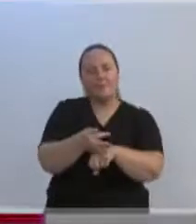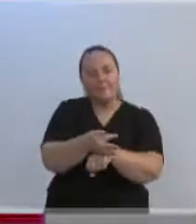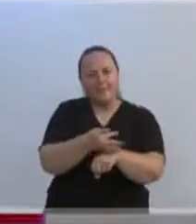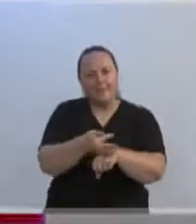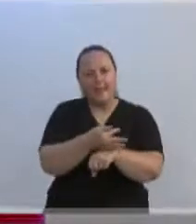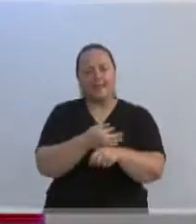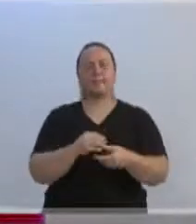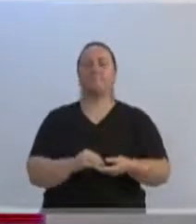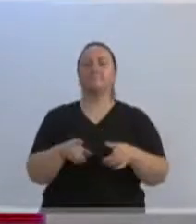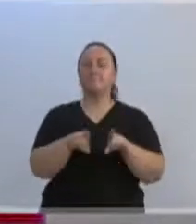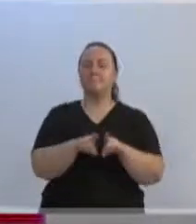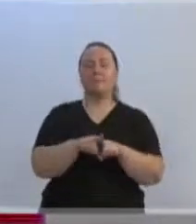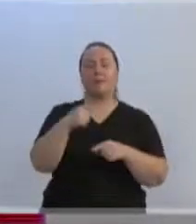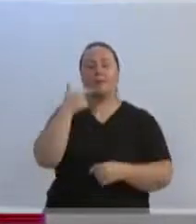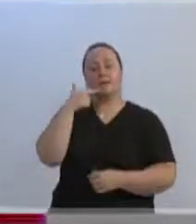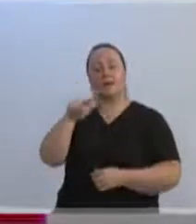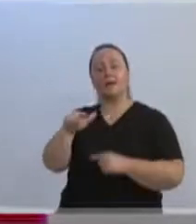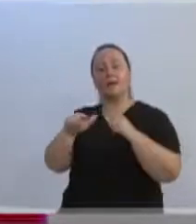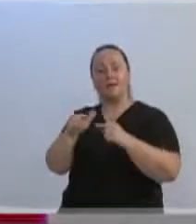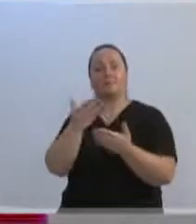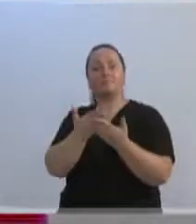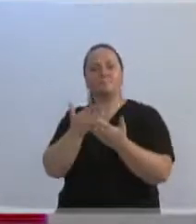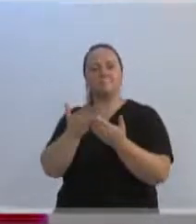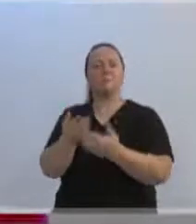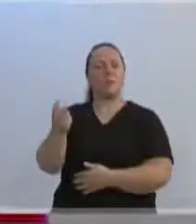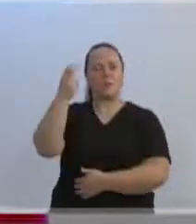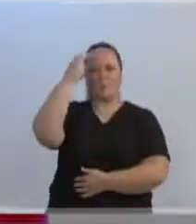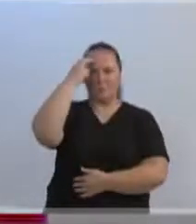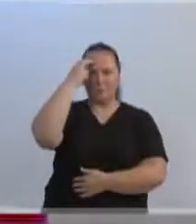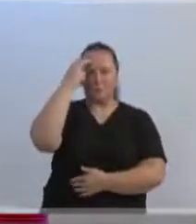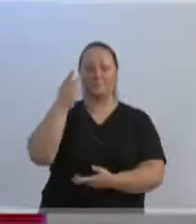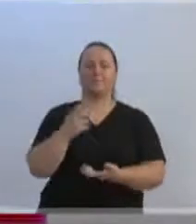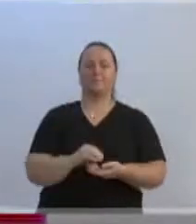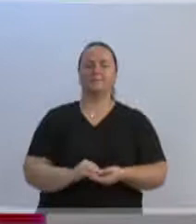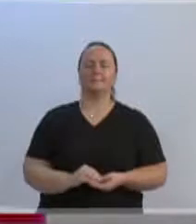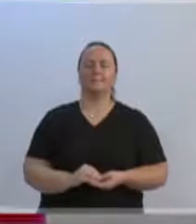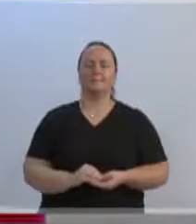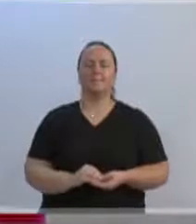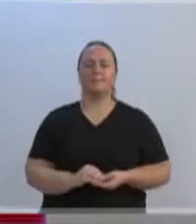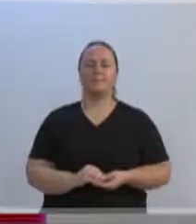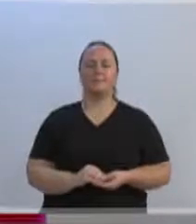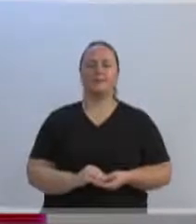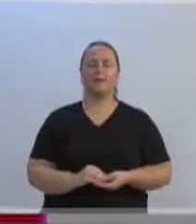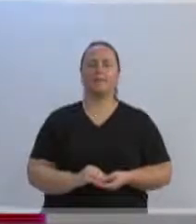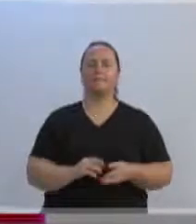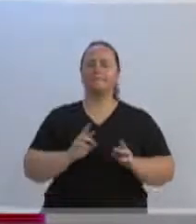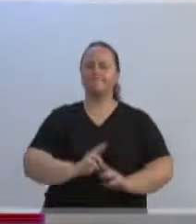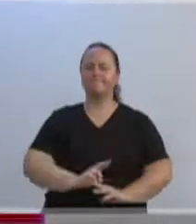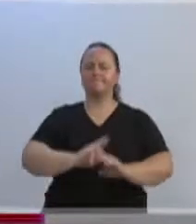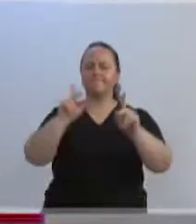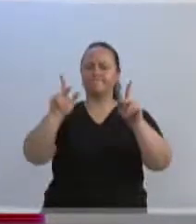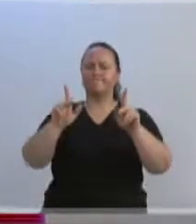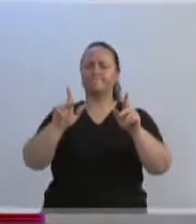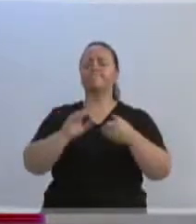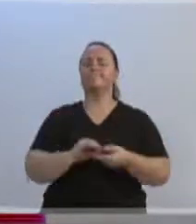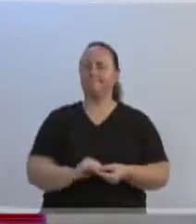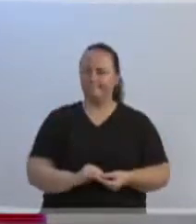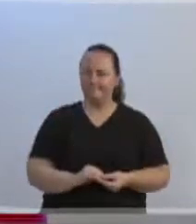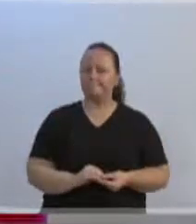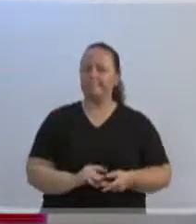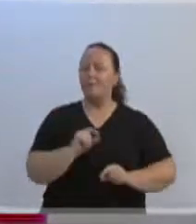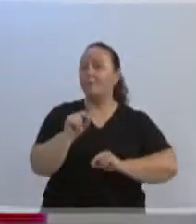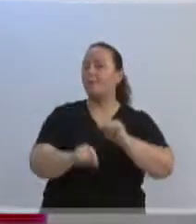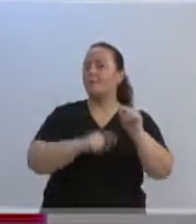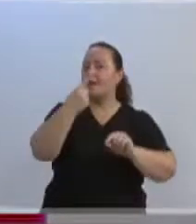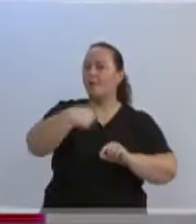estudo de idiomas programas culturais e o que nos difere dos demais programas de intercâmbio